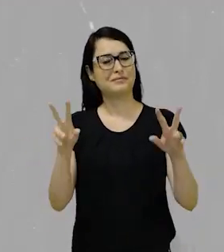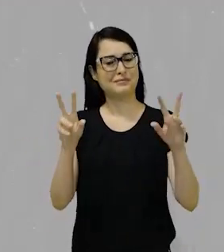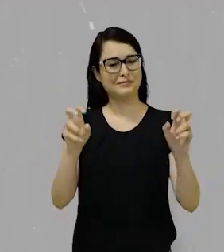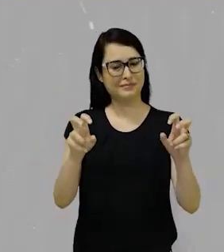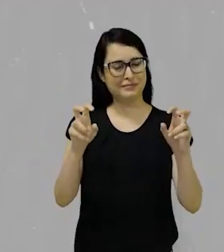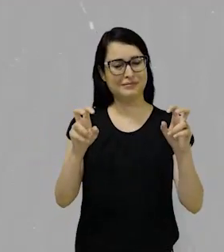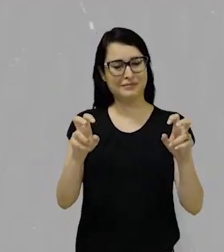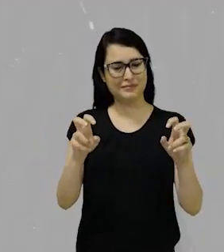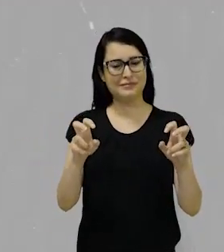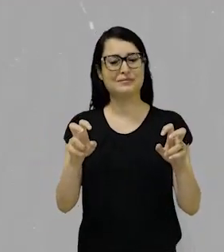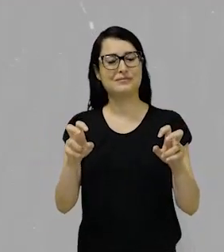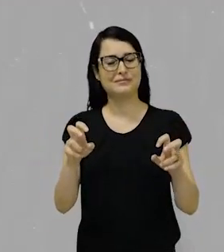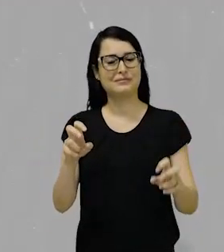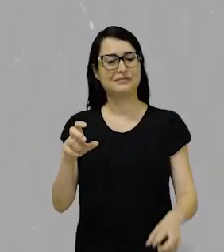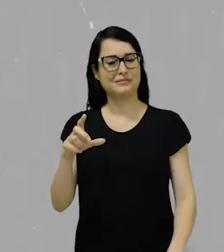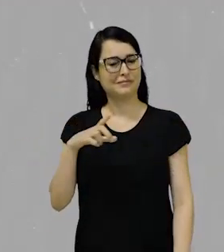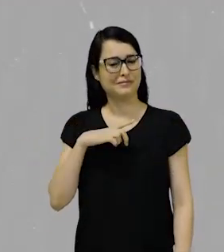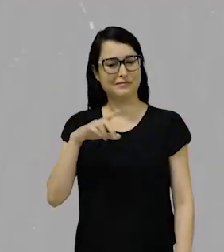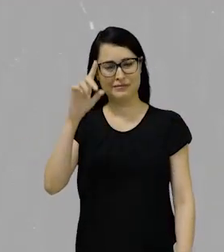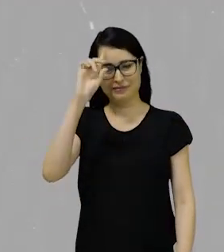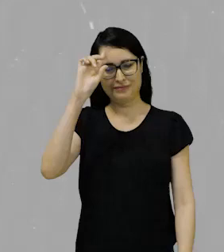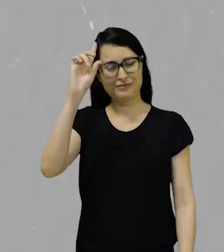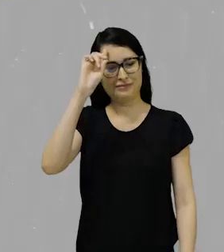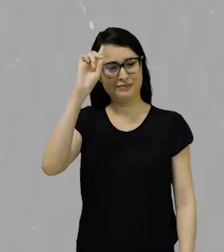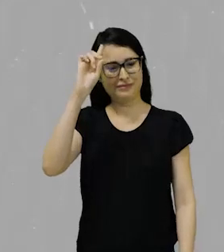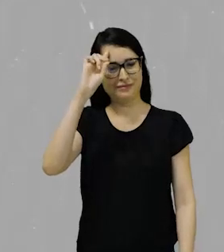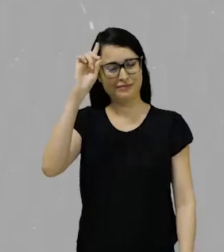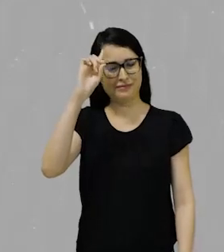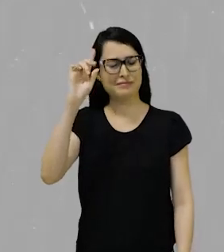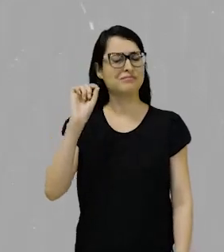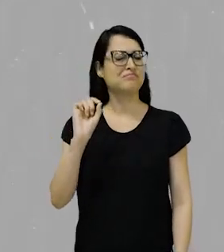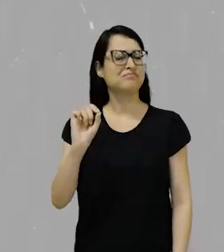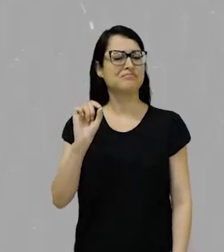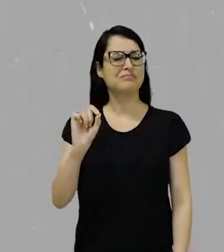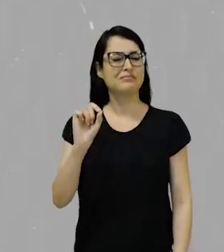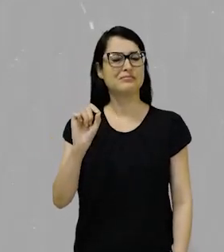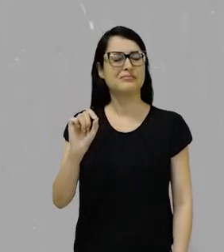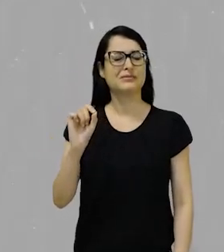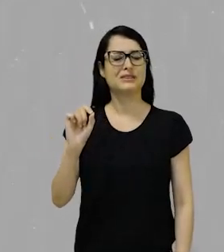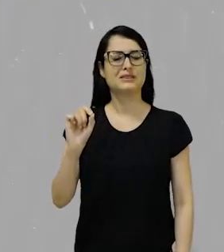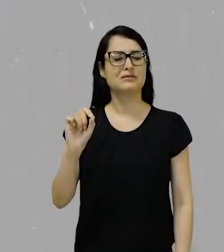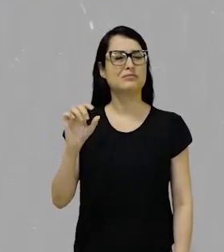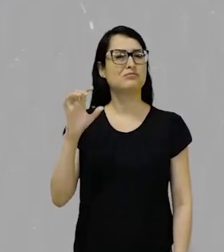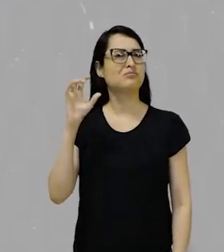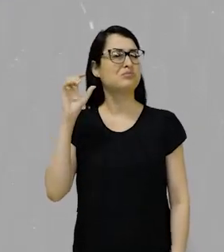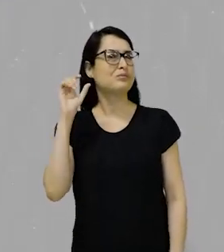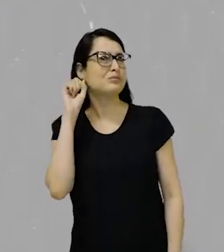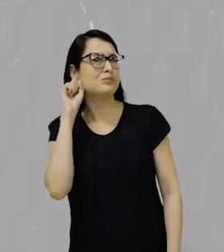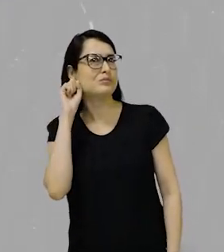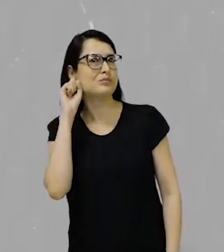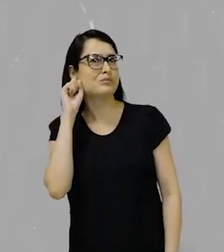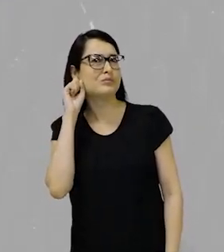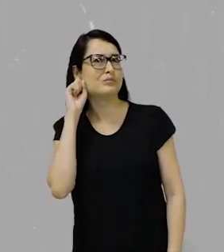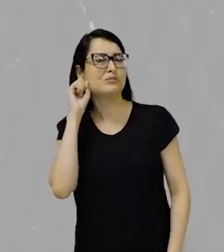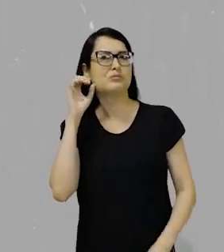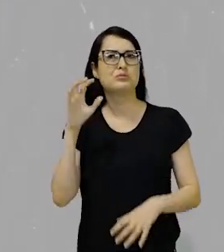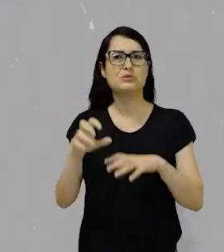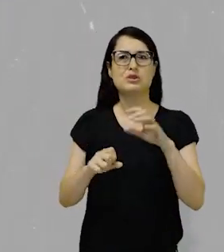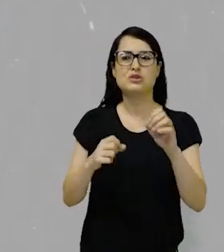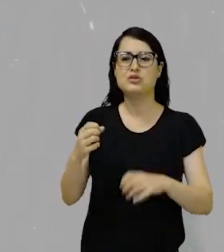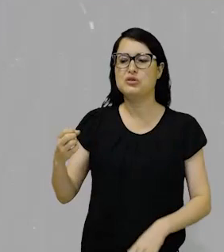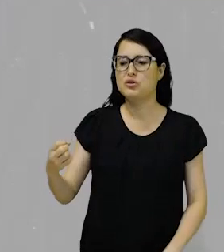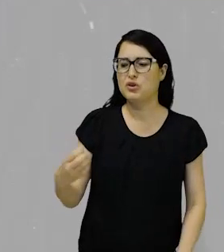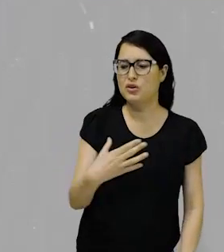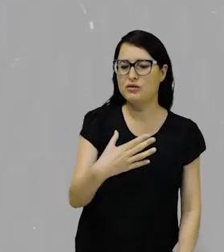aí presente no nosso cotidiano, tá? Quem nunca ouviu aí falar sobre busca por novas fontes